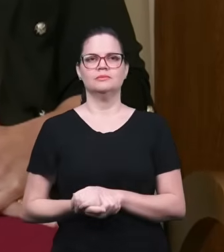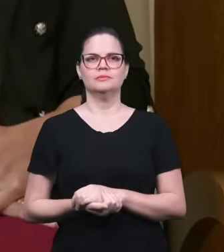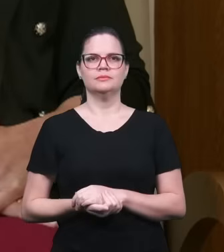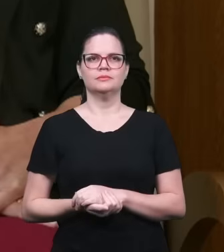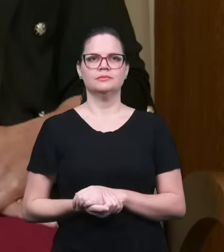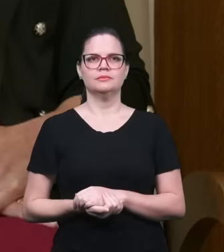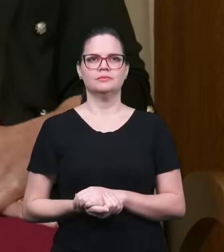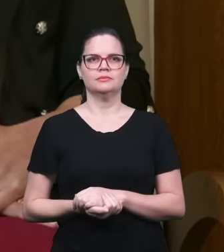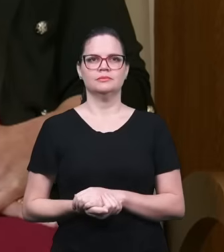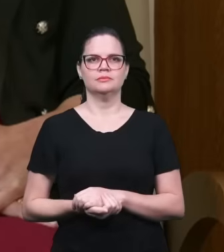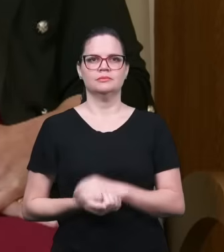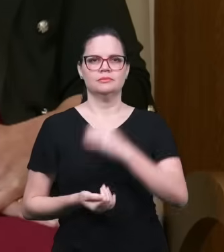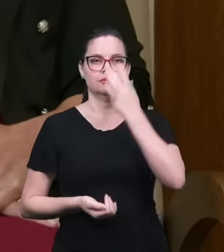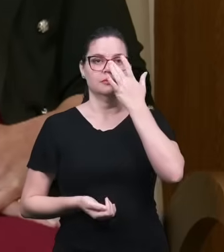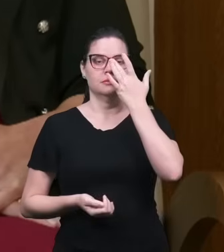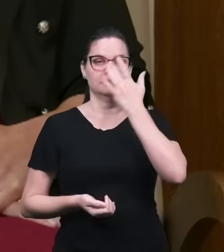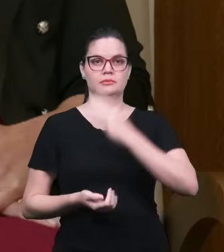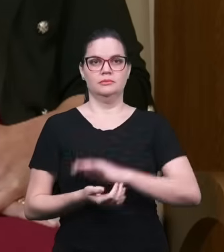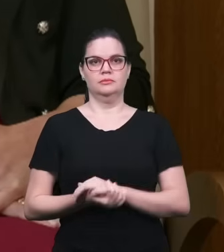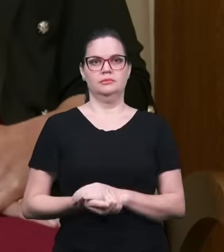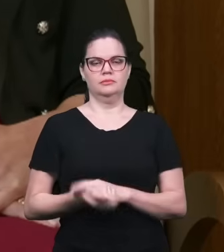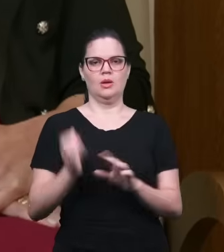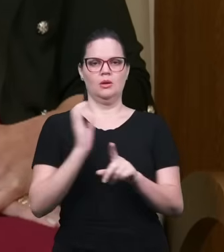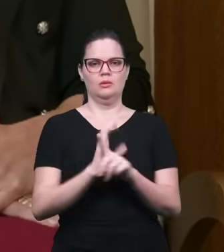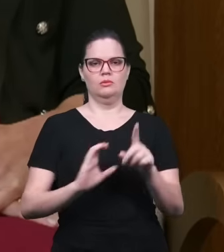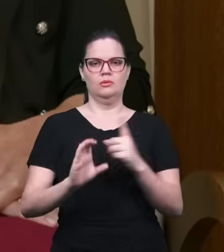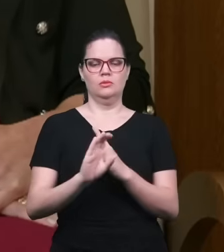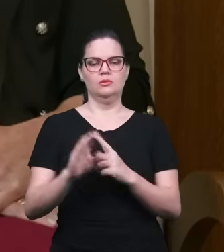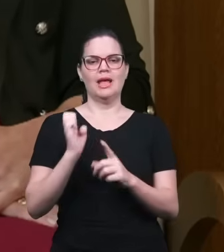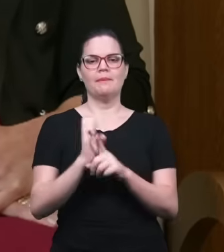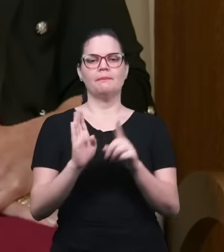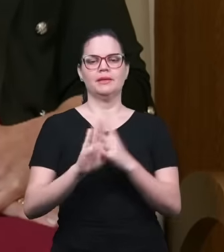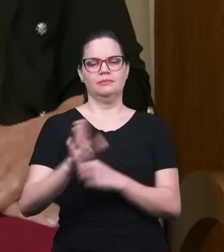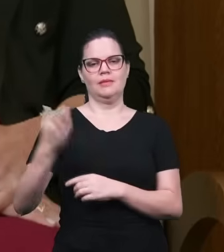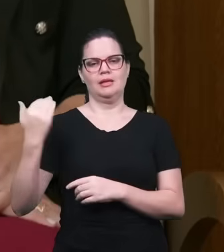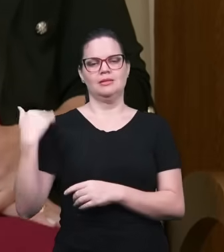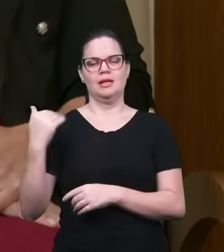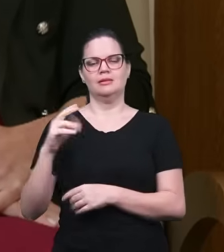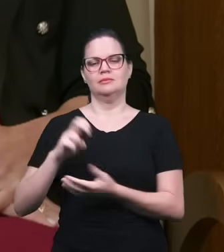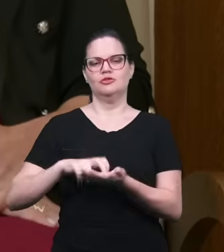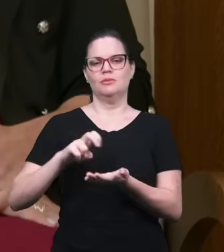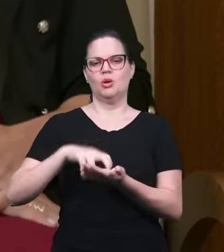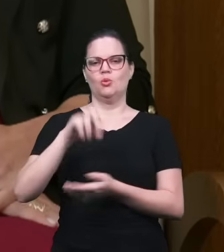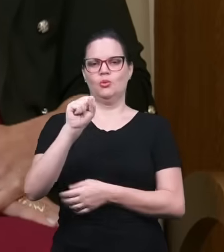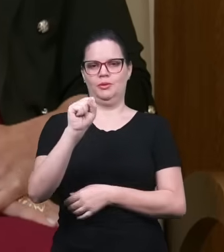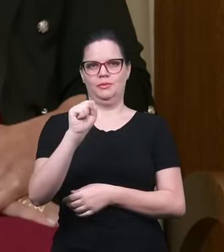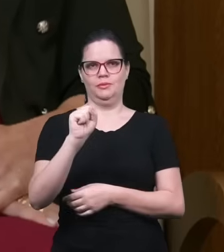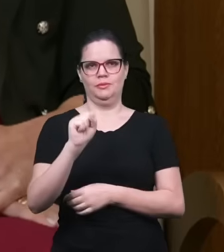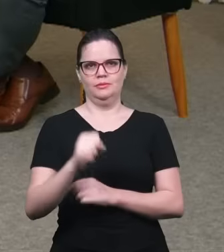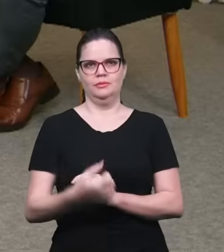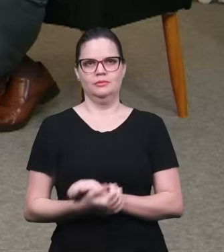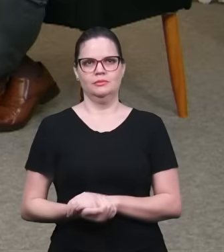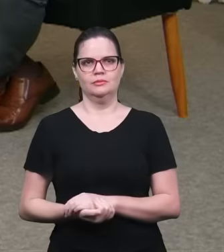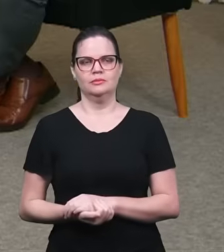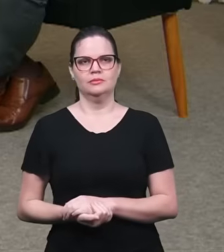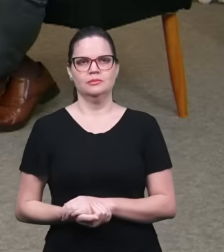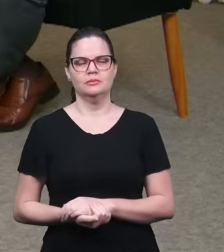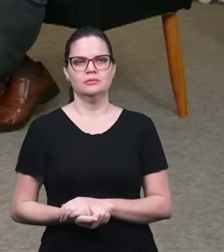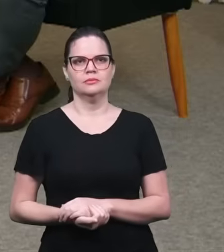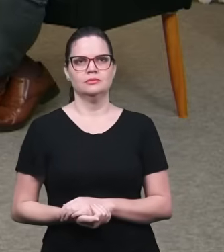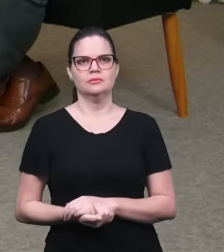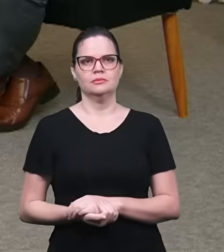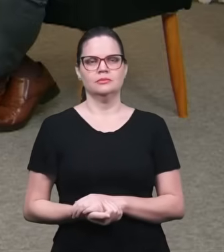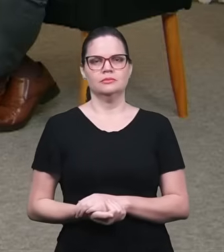Quando o culto ainda era EBD, às 8 horas da manhã, né? A gente fala Escola desse Bíblica Dominical. ensino, isso, a Escola